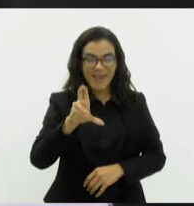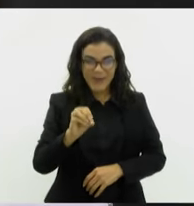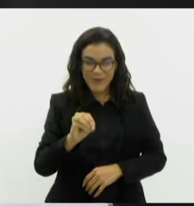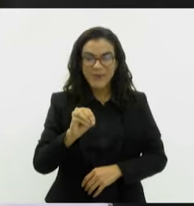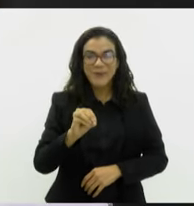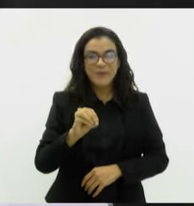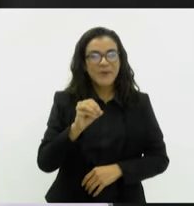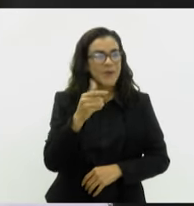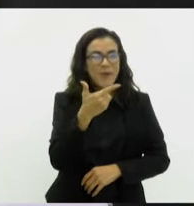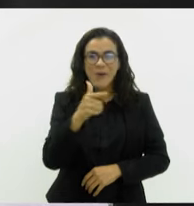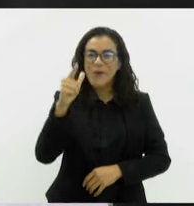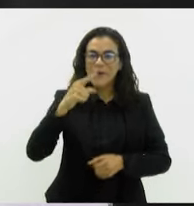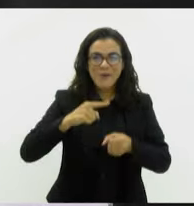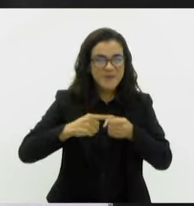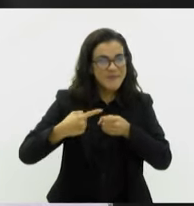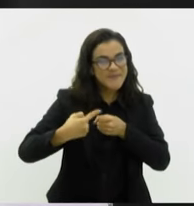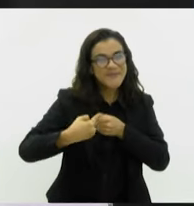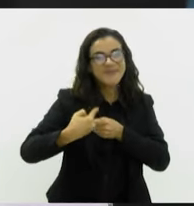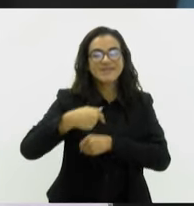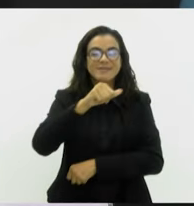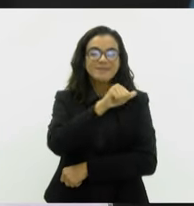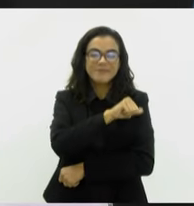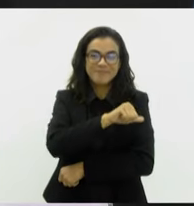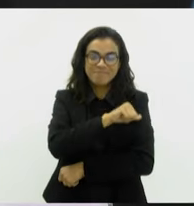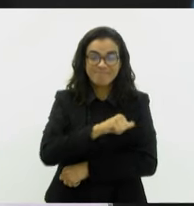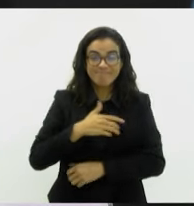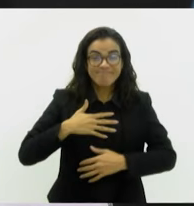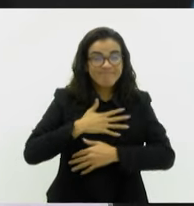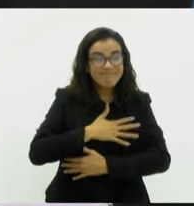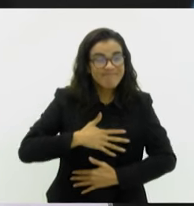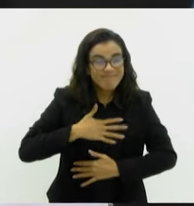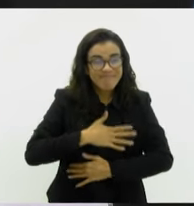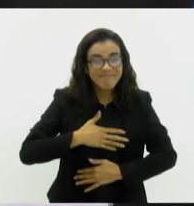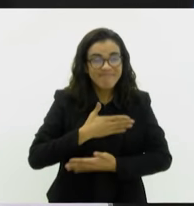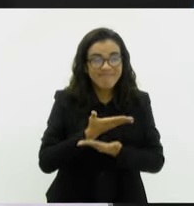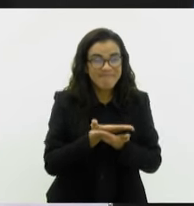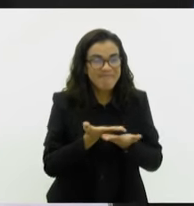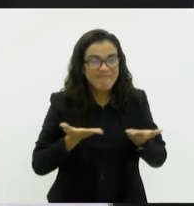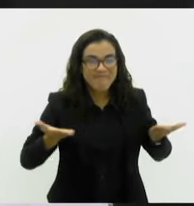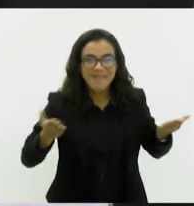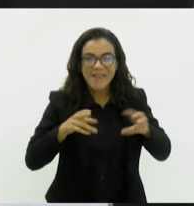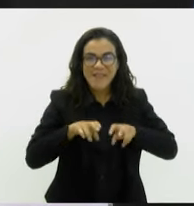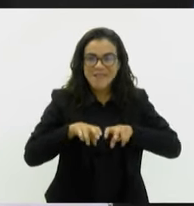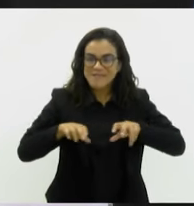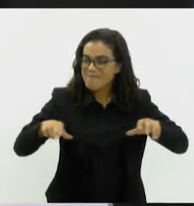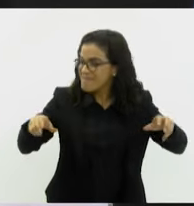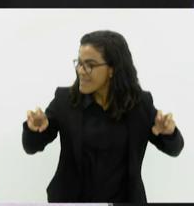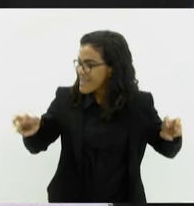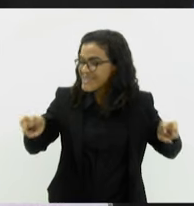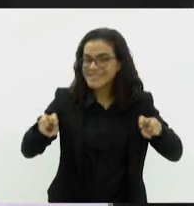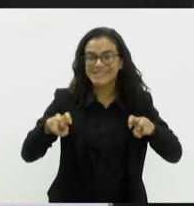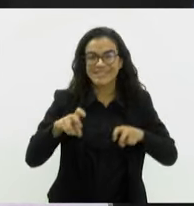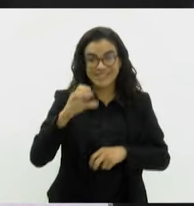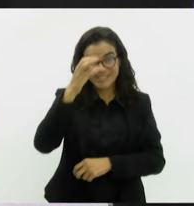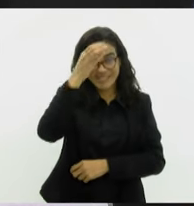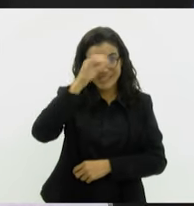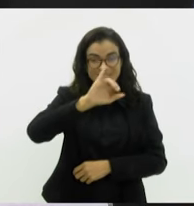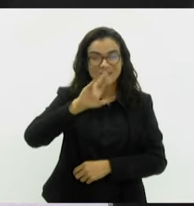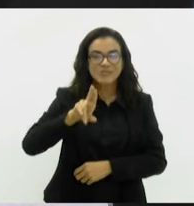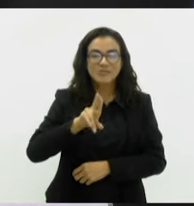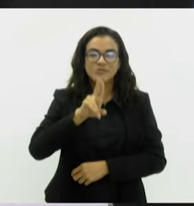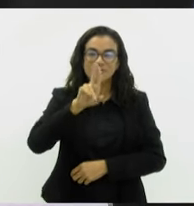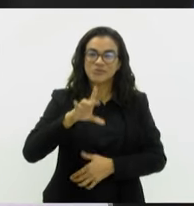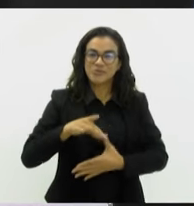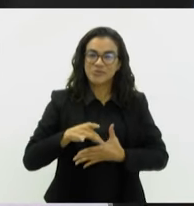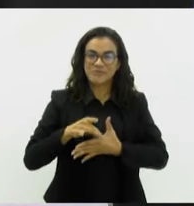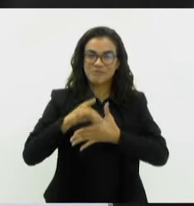dos demais municípios Fluminenses saudar a essa mesa de abertura deputada tiju que está